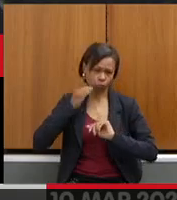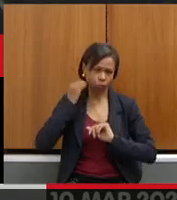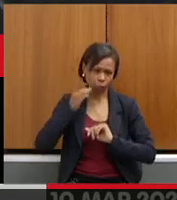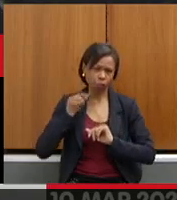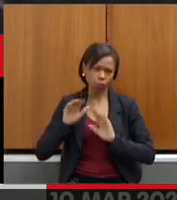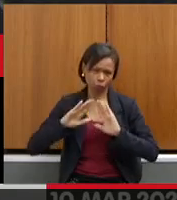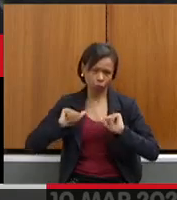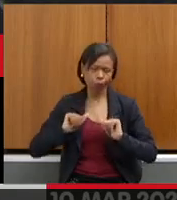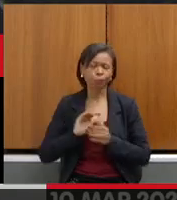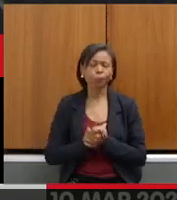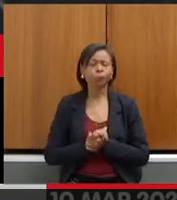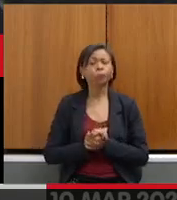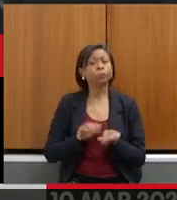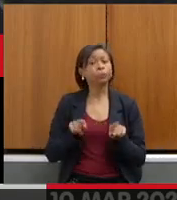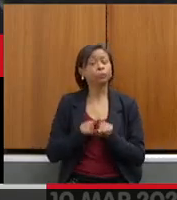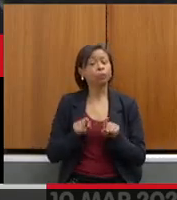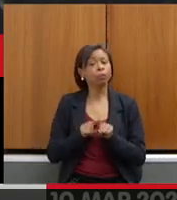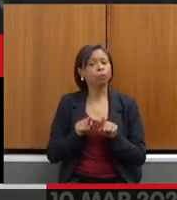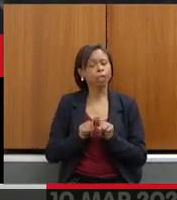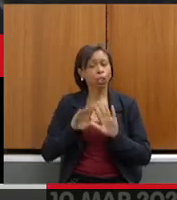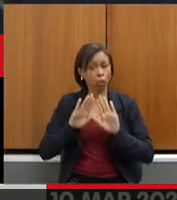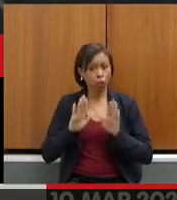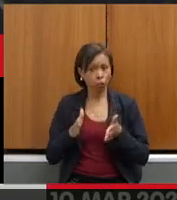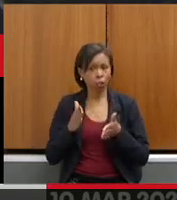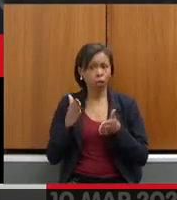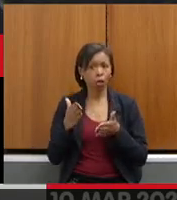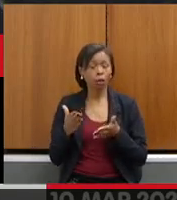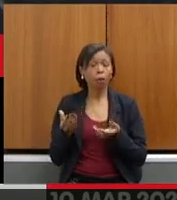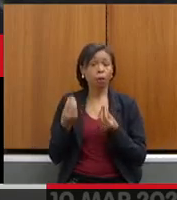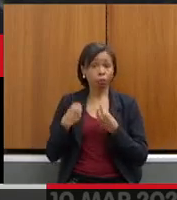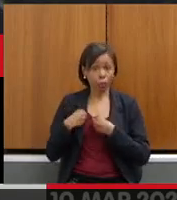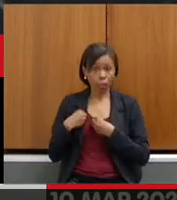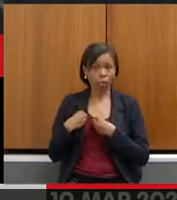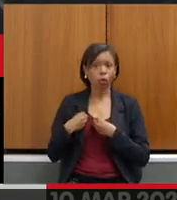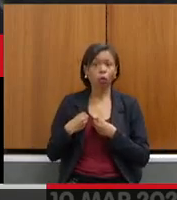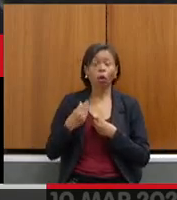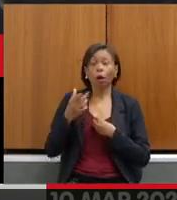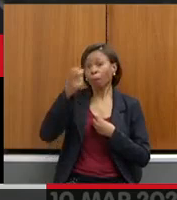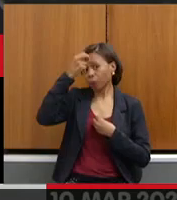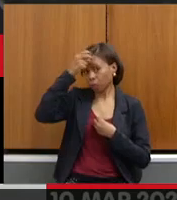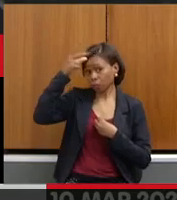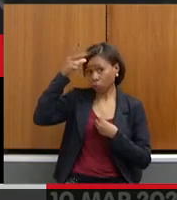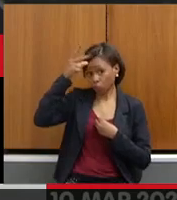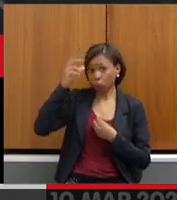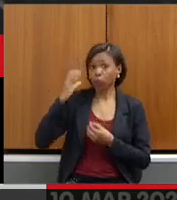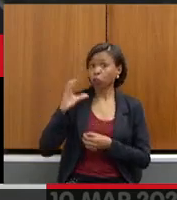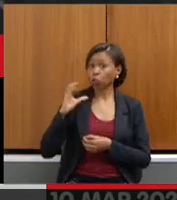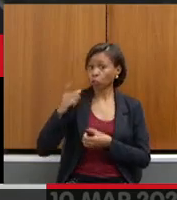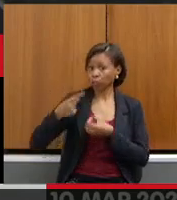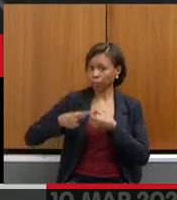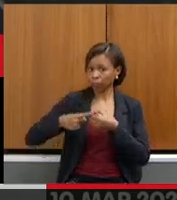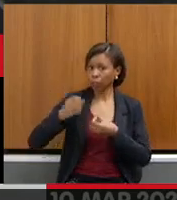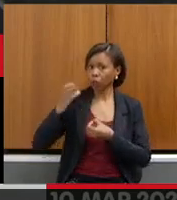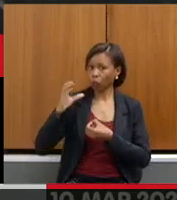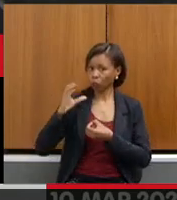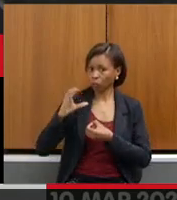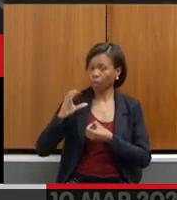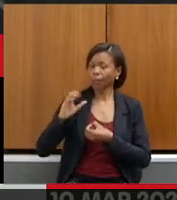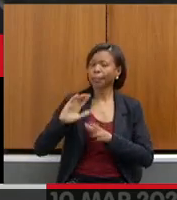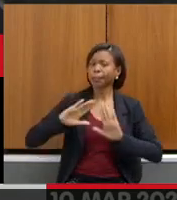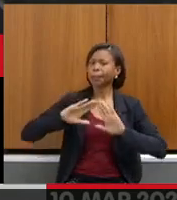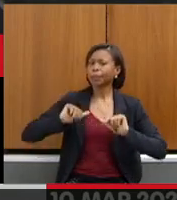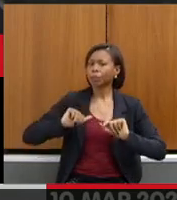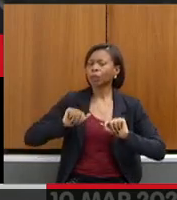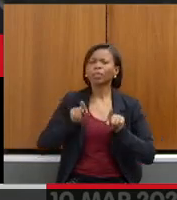eu recebi também secretário por parte da Prefeitura de Contagem um apelo que se repetiu